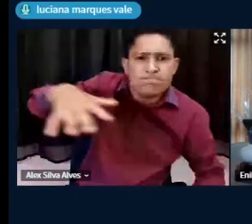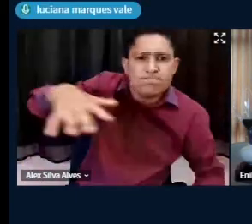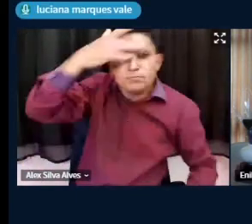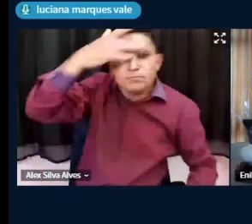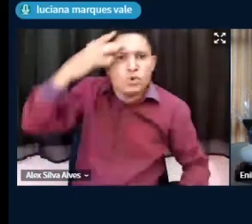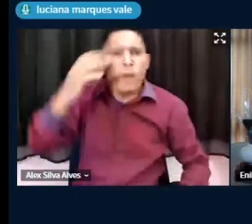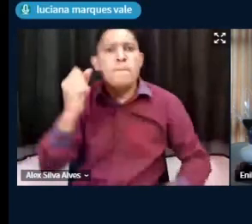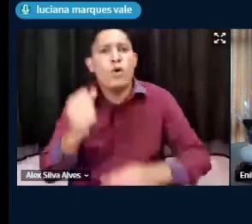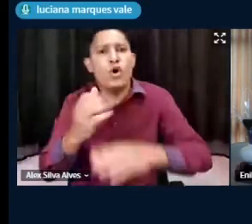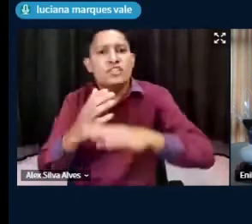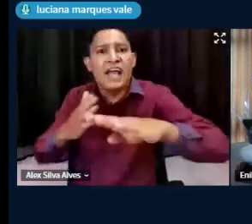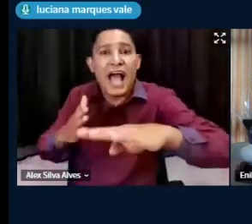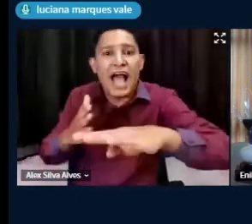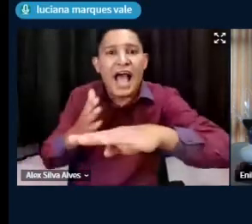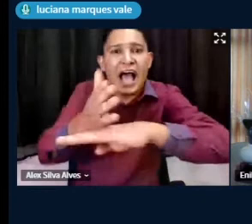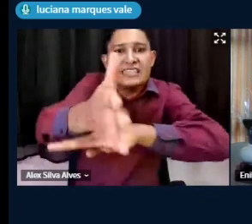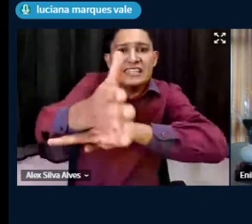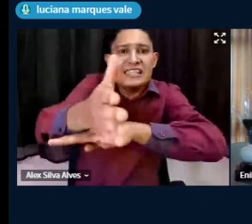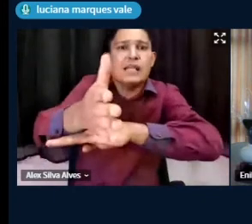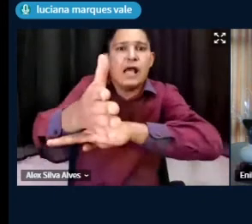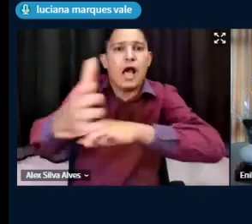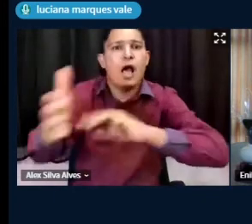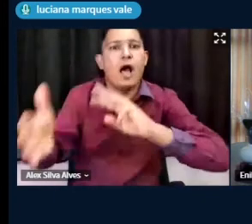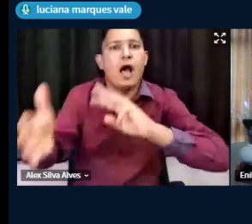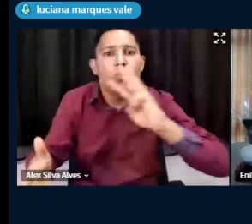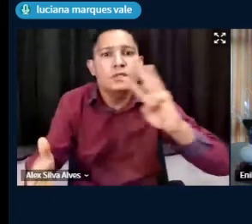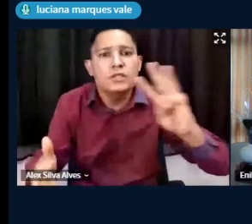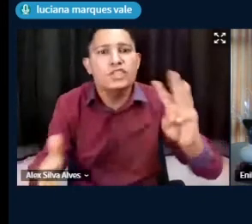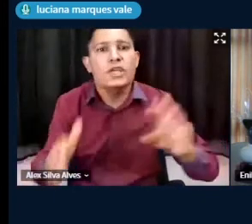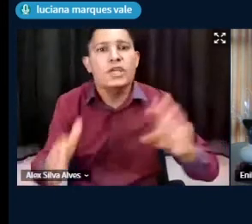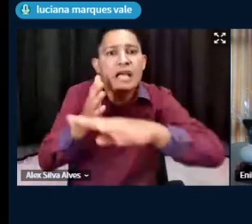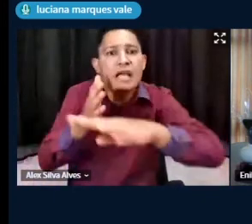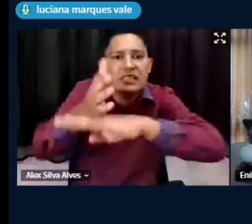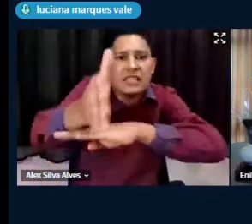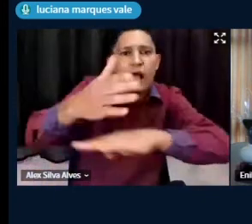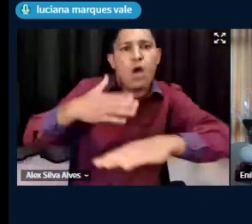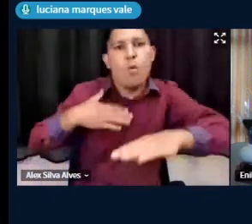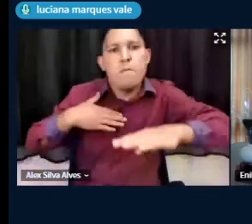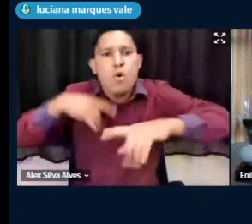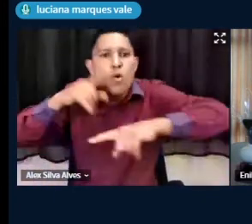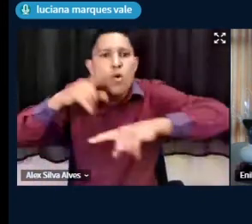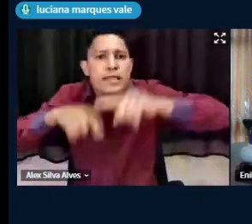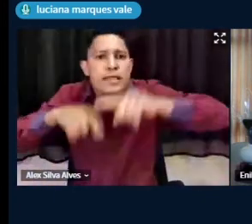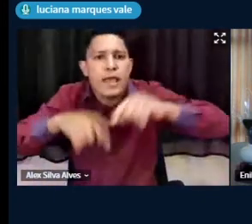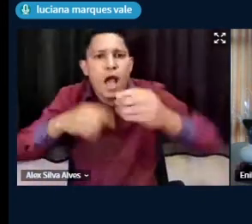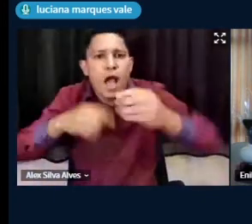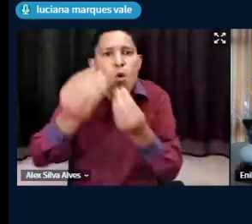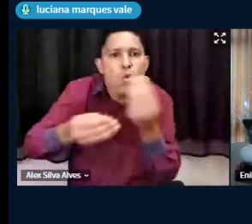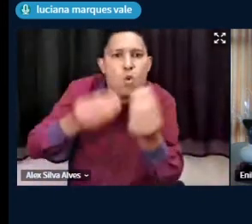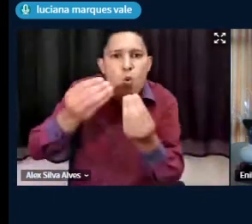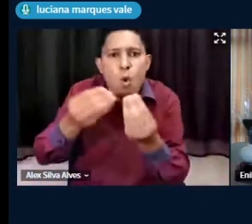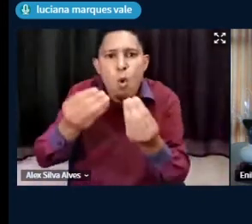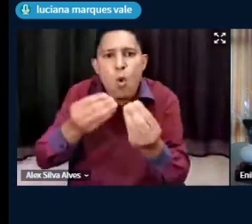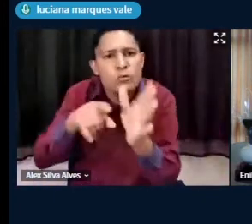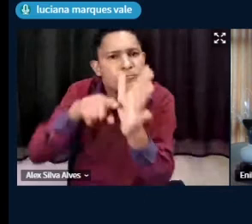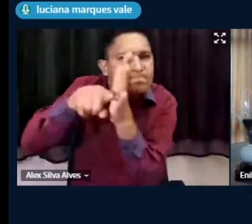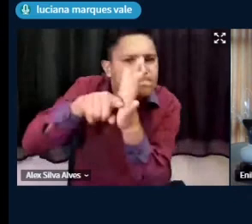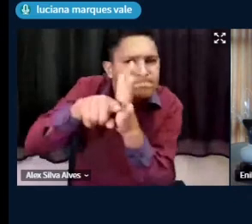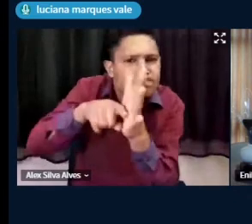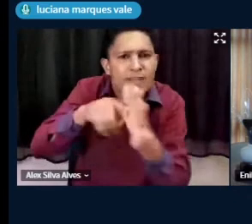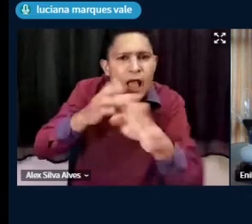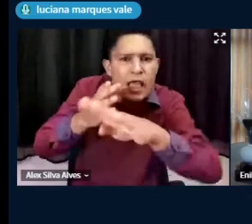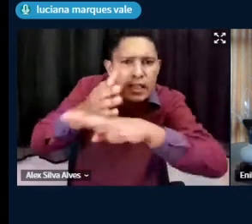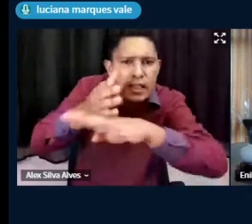Bom, os multimeios para a confecção desse material de consulta, glossário para a área de informática,